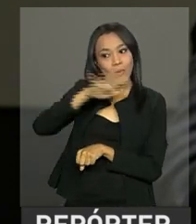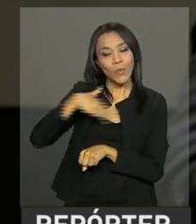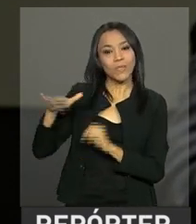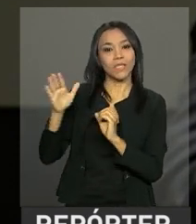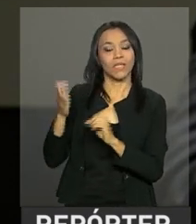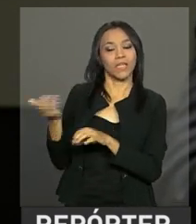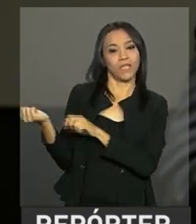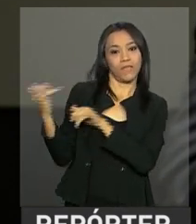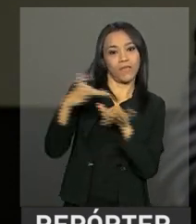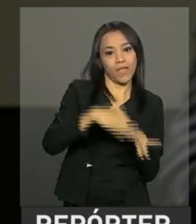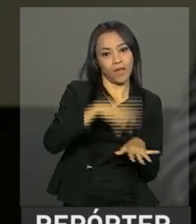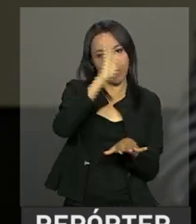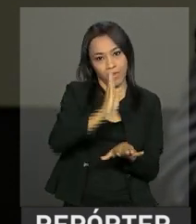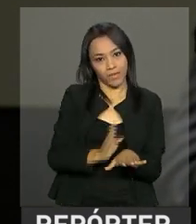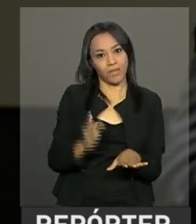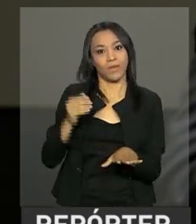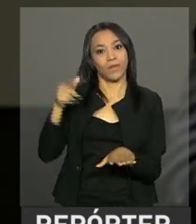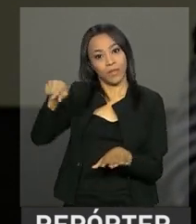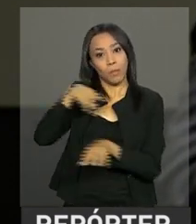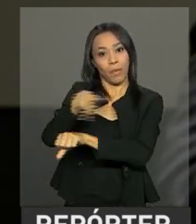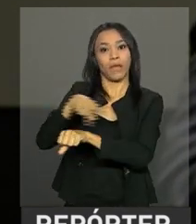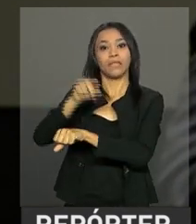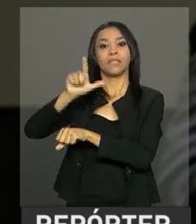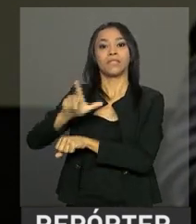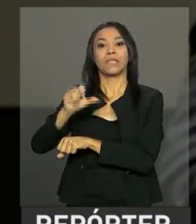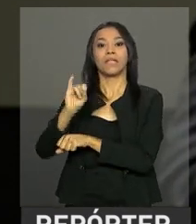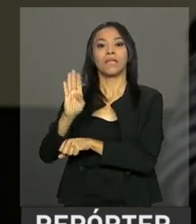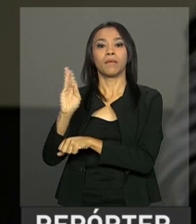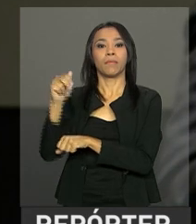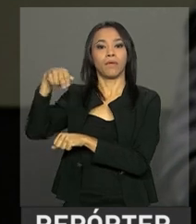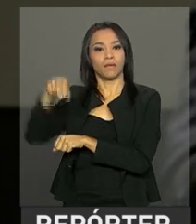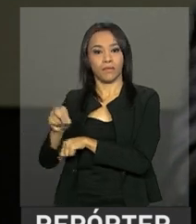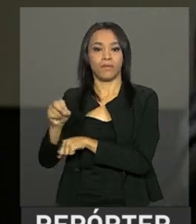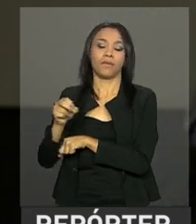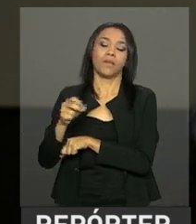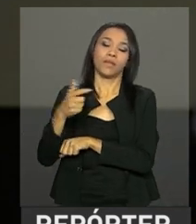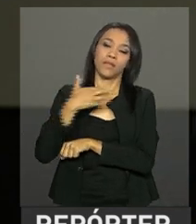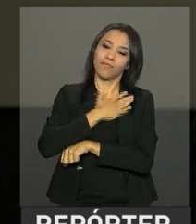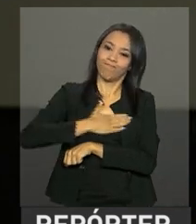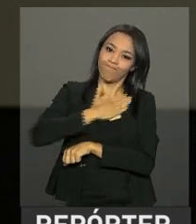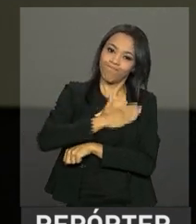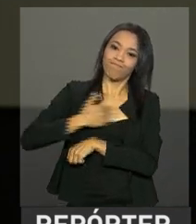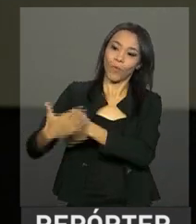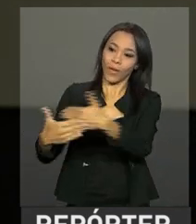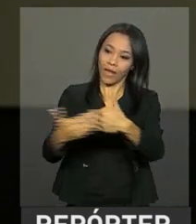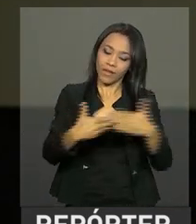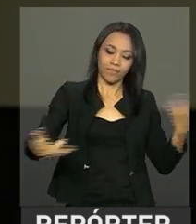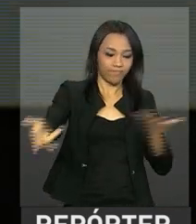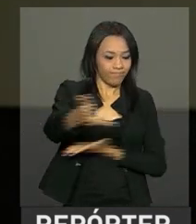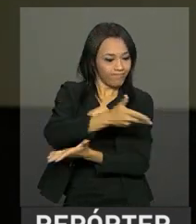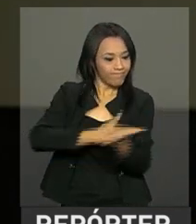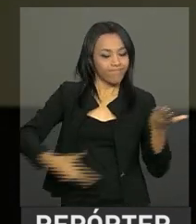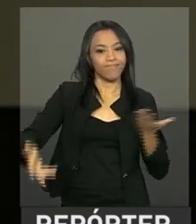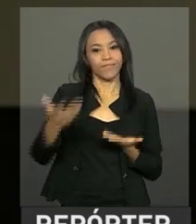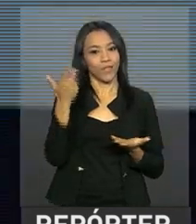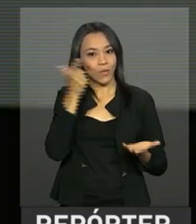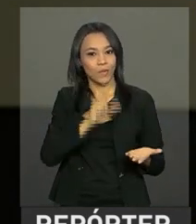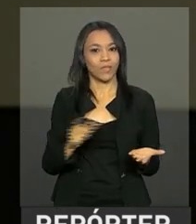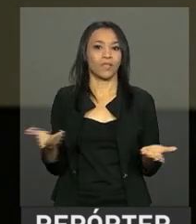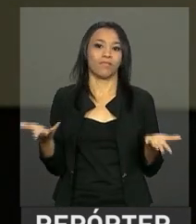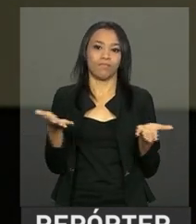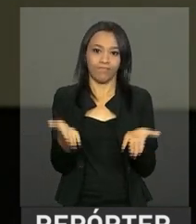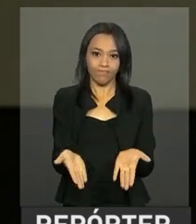exemplo do carinho dos brasileiros com os libaneses, na medida em que pudemos nós todos chegar onde chegamos.